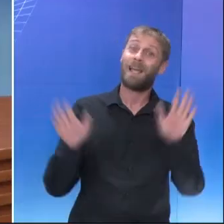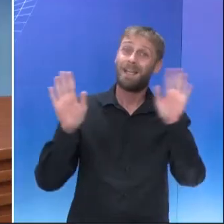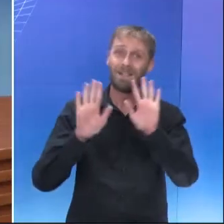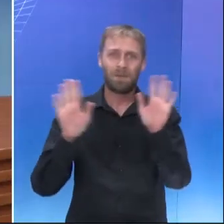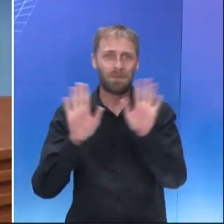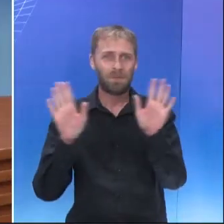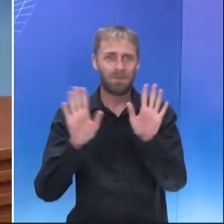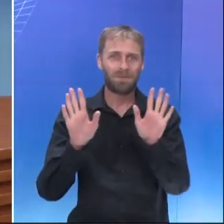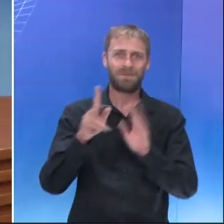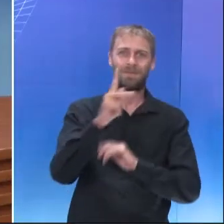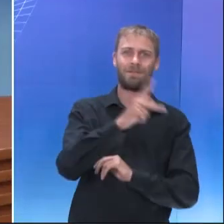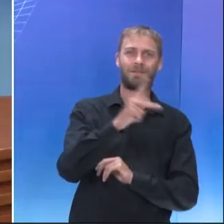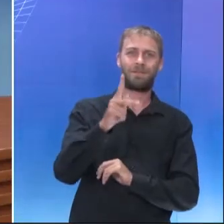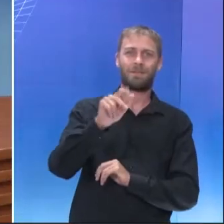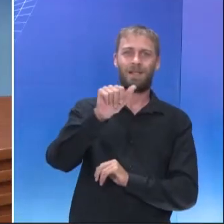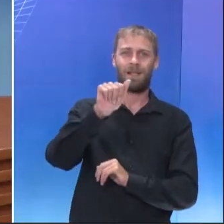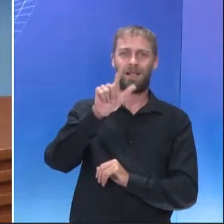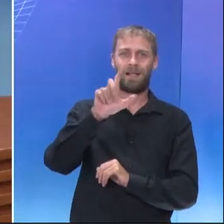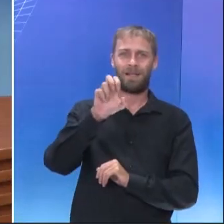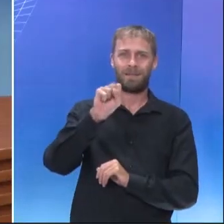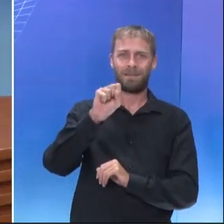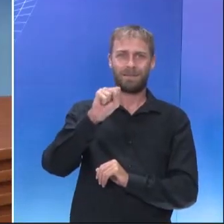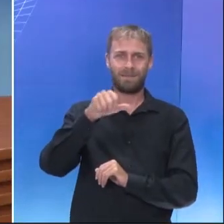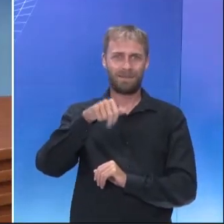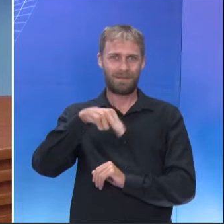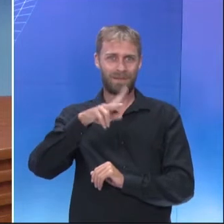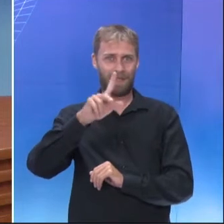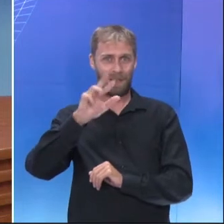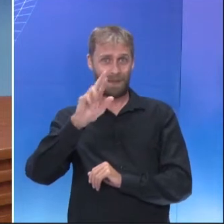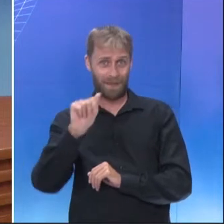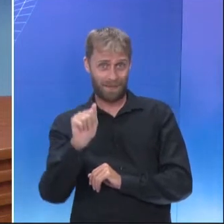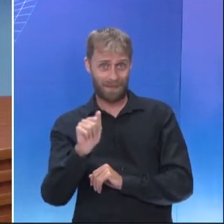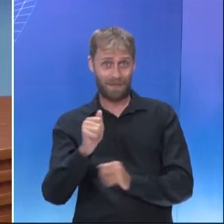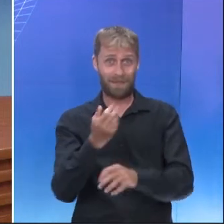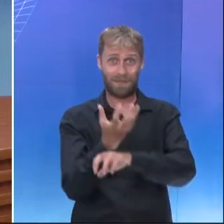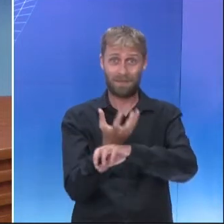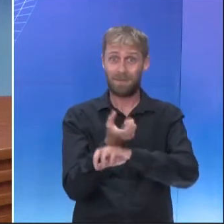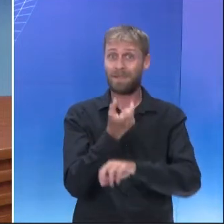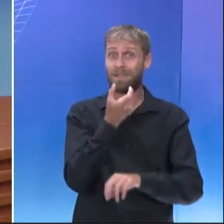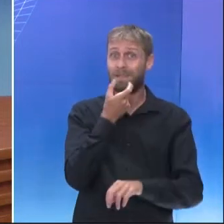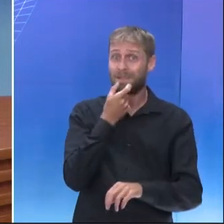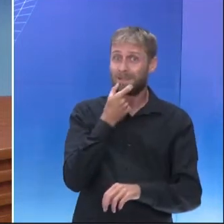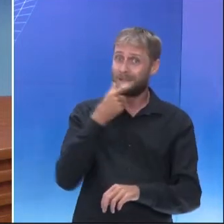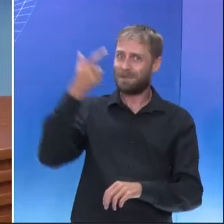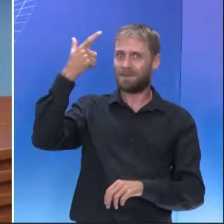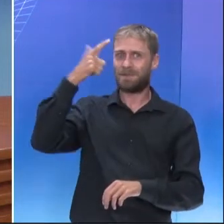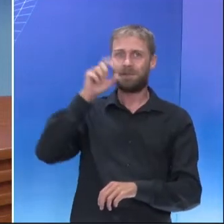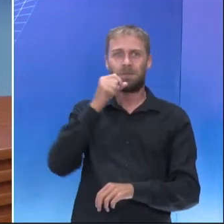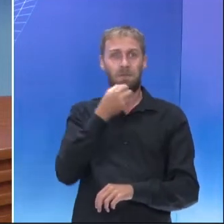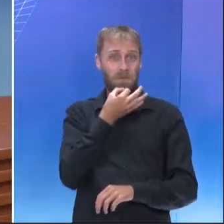Olá, eu sou a professora Alessandra de Língua Inglesa e estou aqui novamente com mais uma dica de inglês.